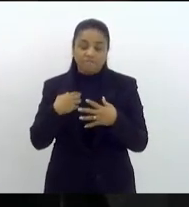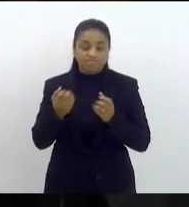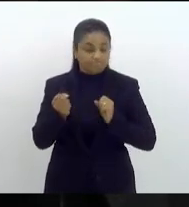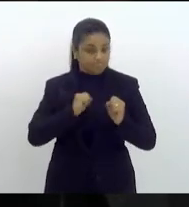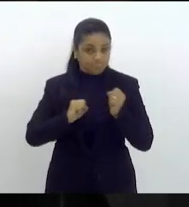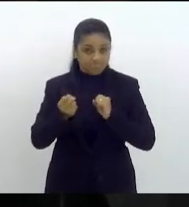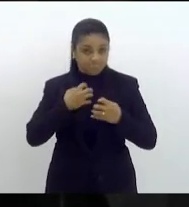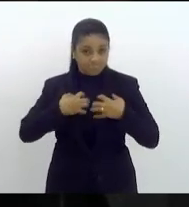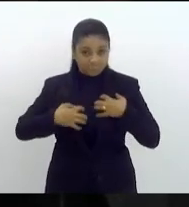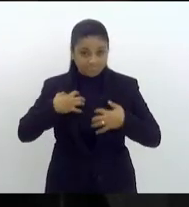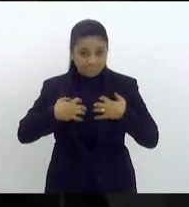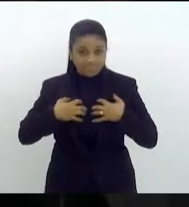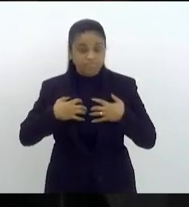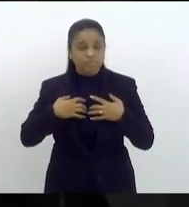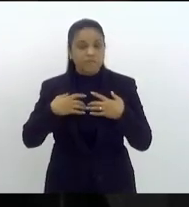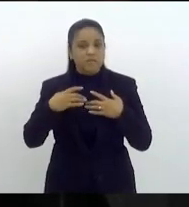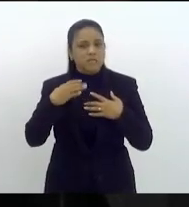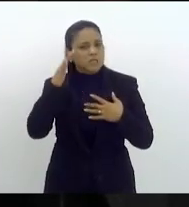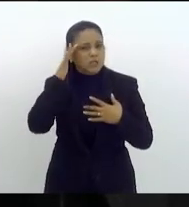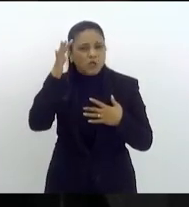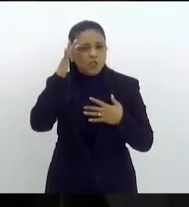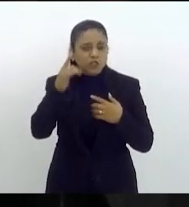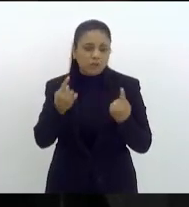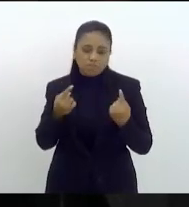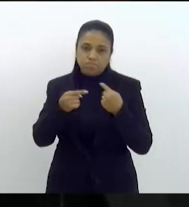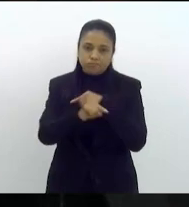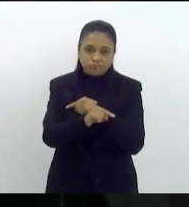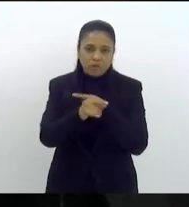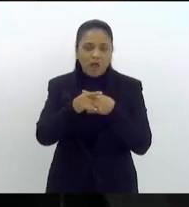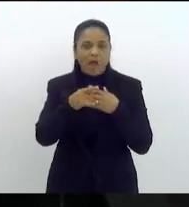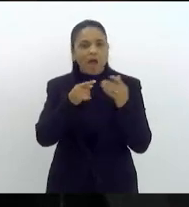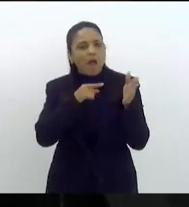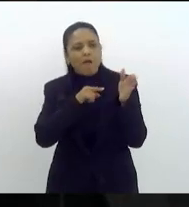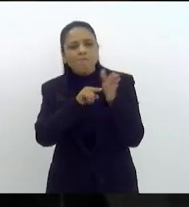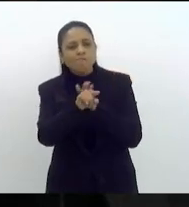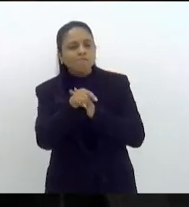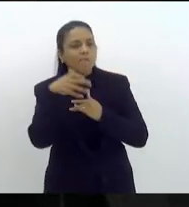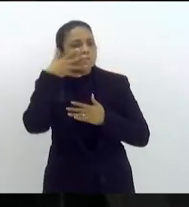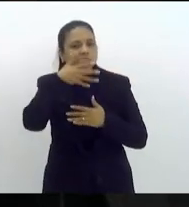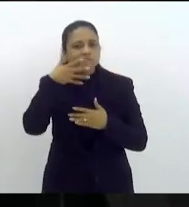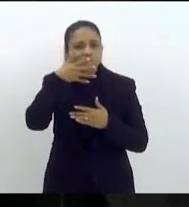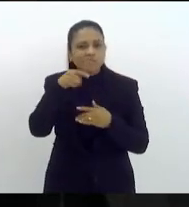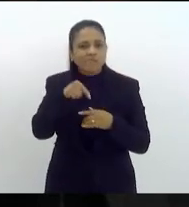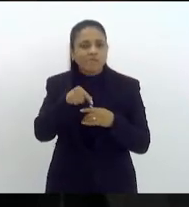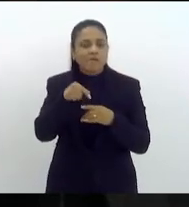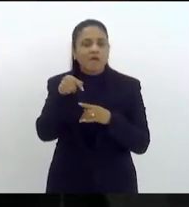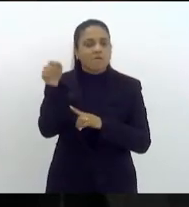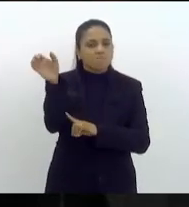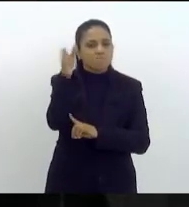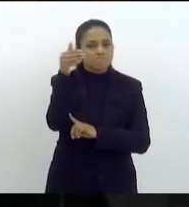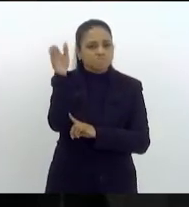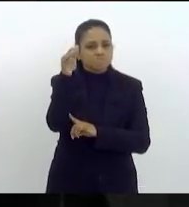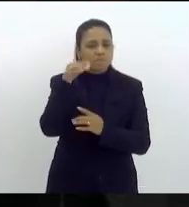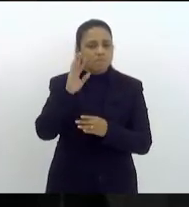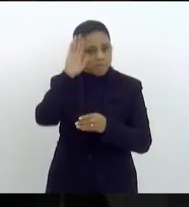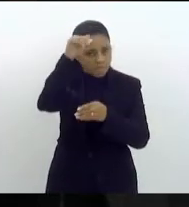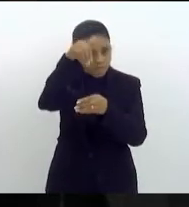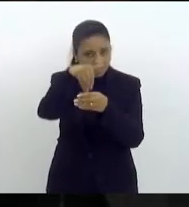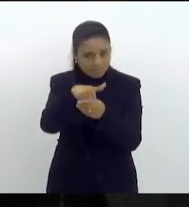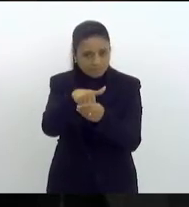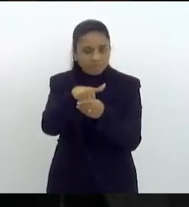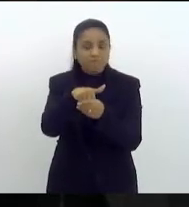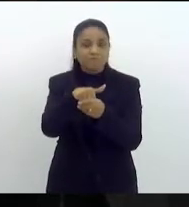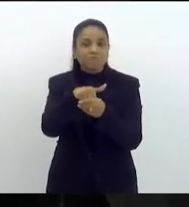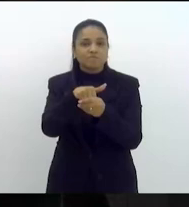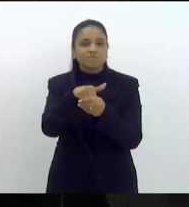sou ponto de vista ideológico de argumentação aqui daquelas bandeiras que nos elegeram a bancada conservadora a melhor aliás